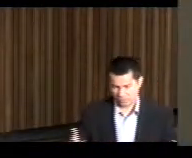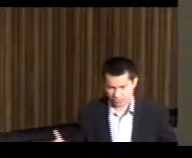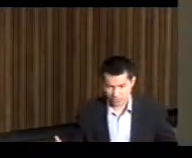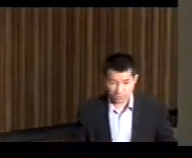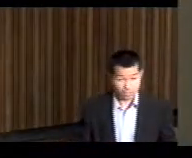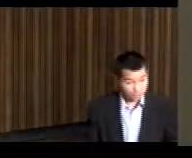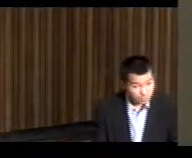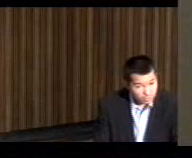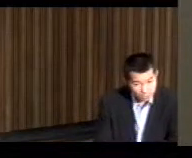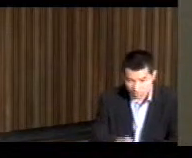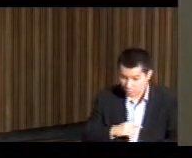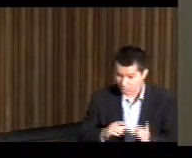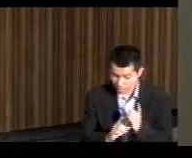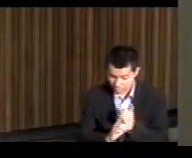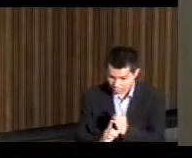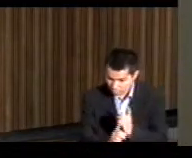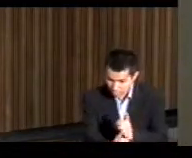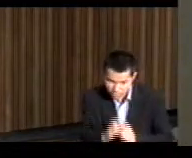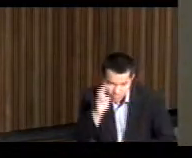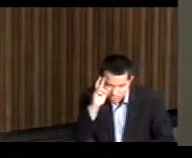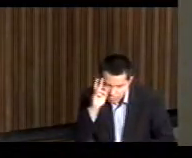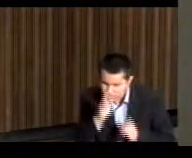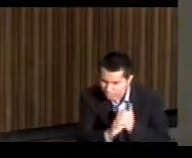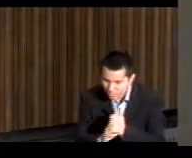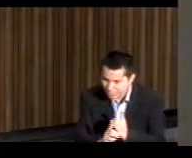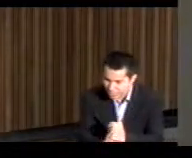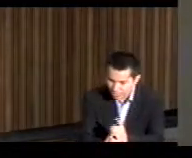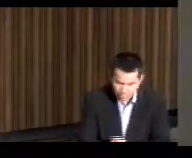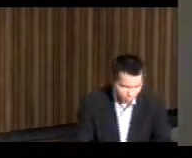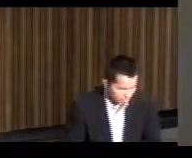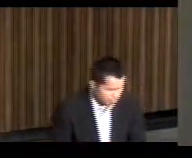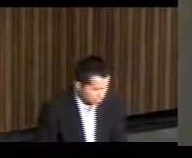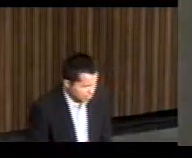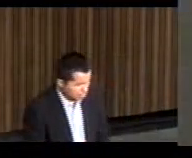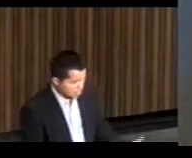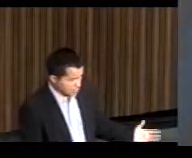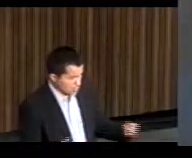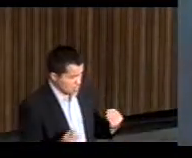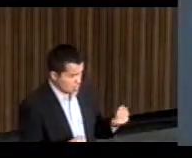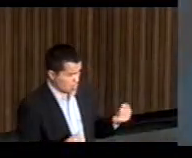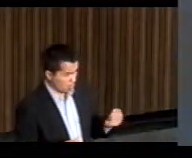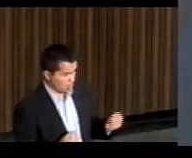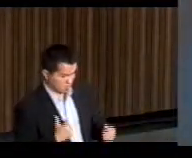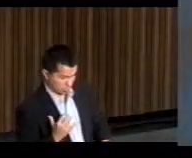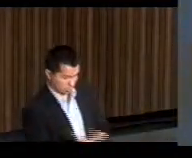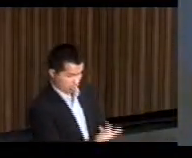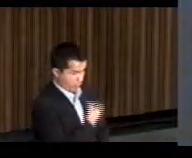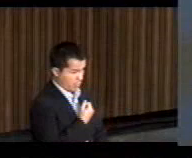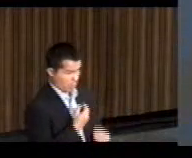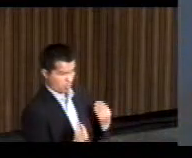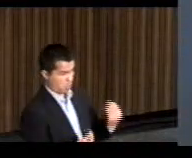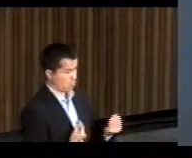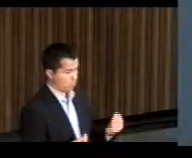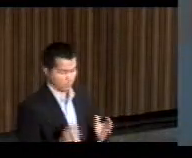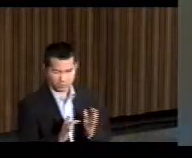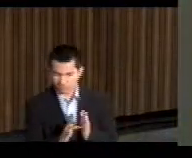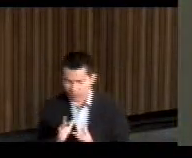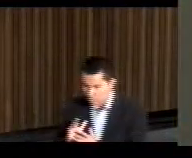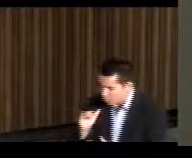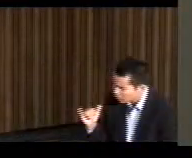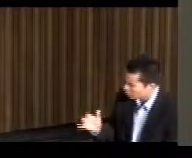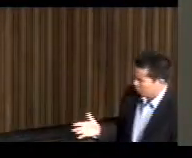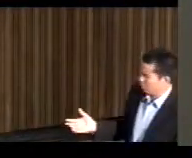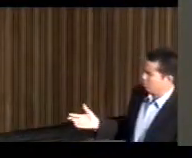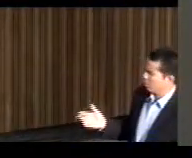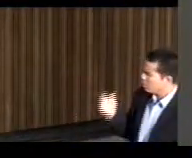ele falou que era mais fácil passar um camelo pelo fundo de uma agulha do que